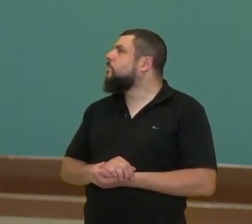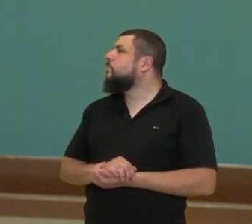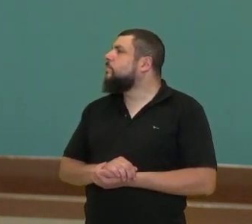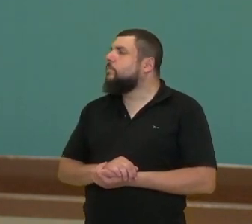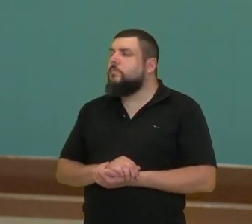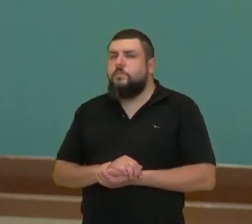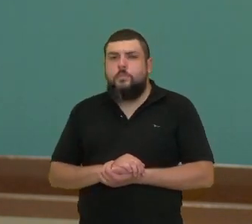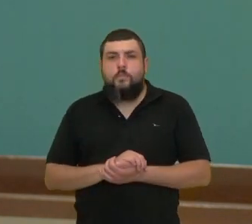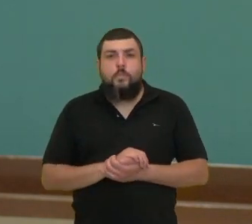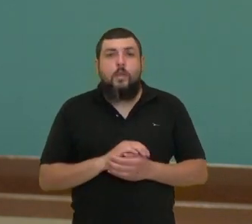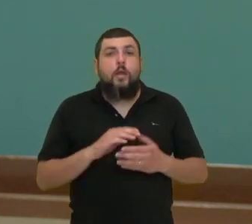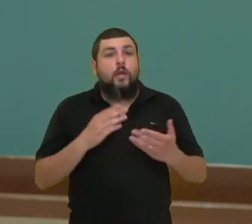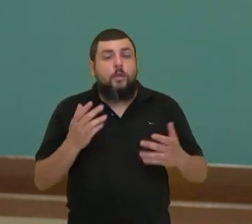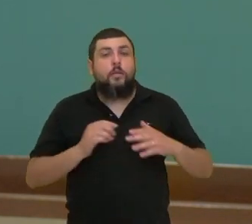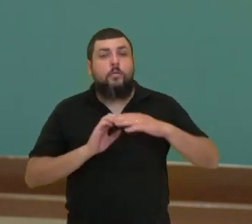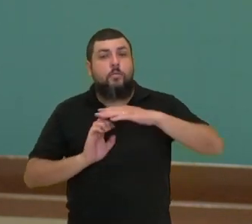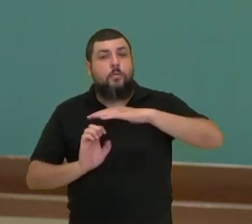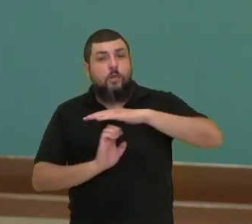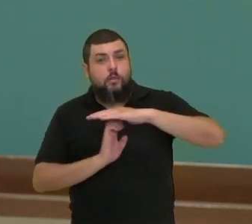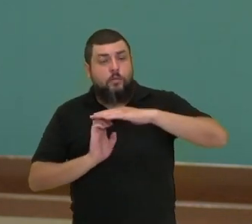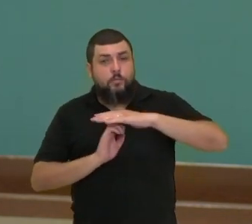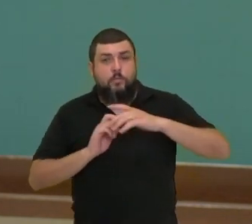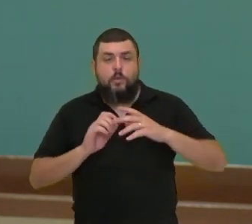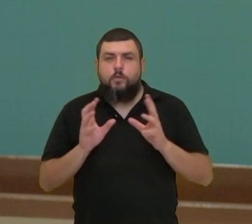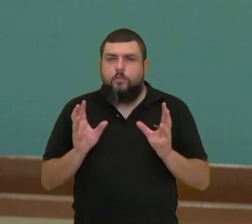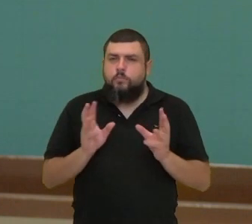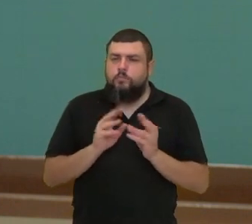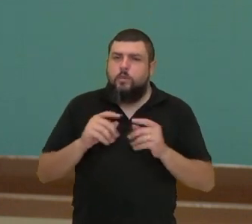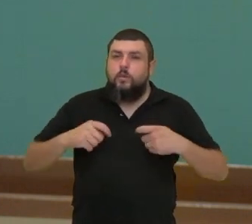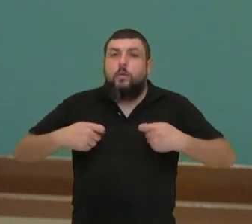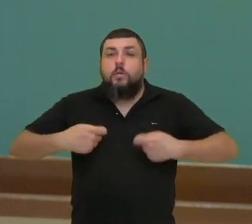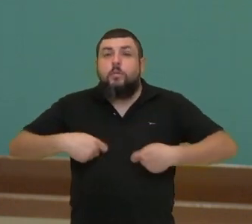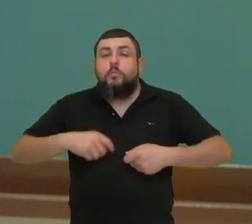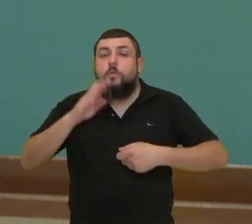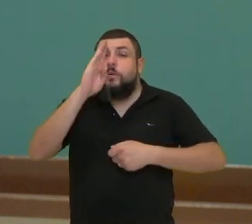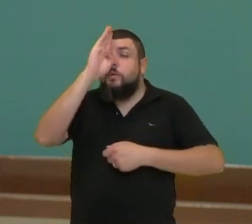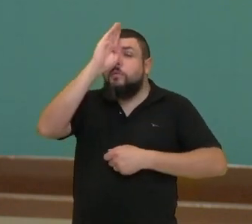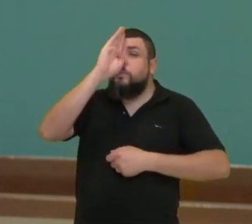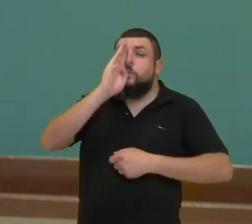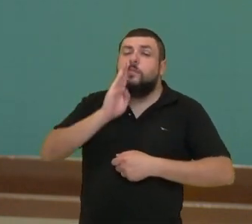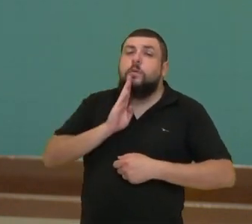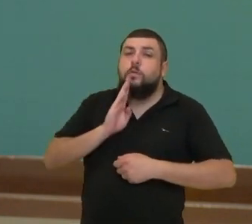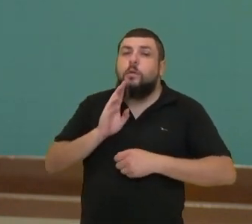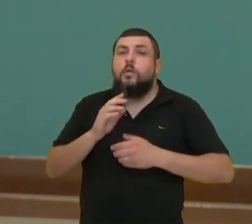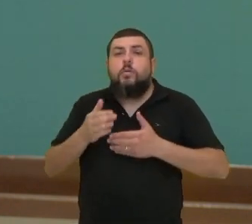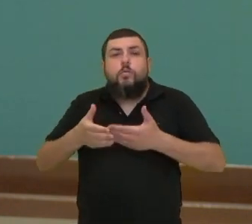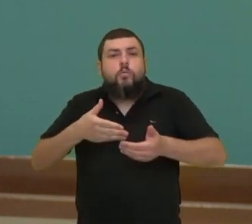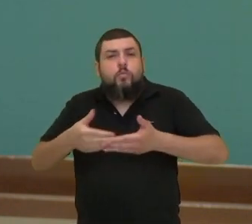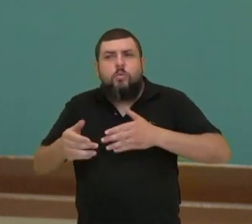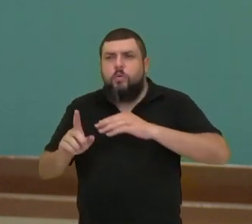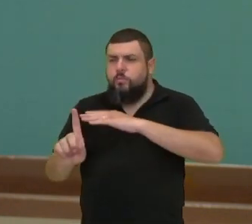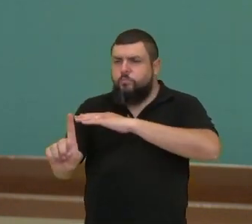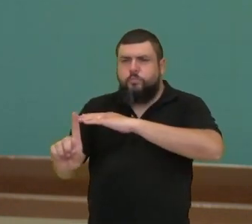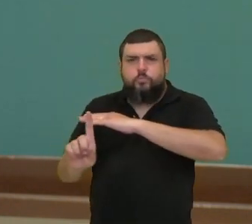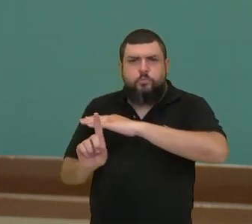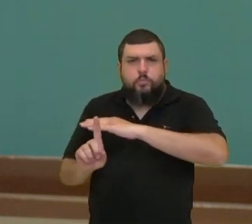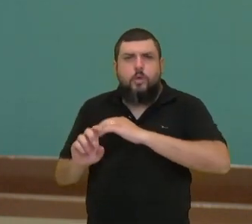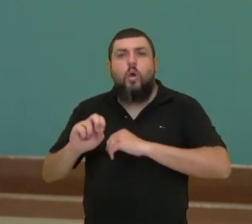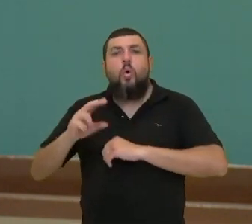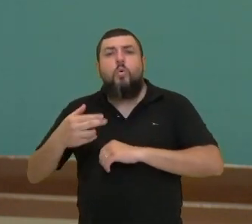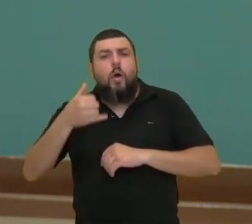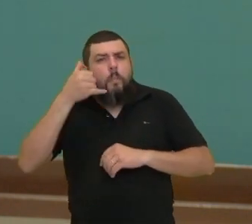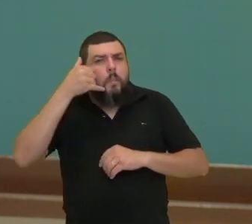Então a empresa ela deve ter esse serviço para o seu consumidor e mais, esse serviço de reclamação,